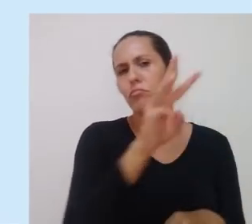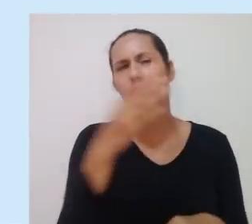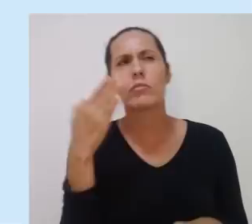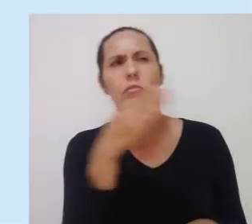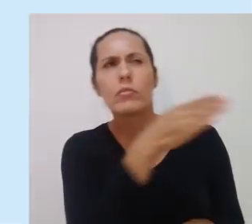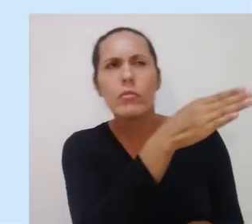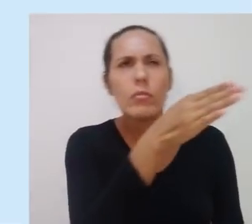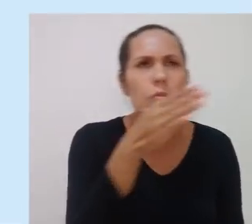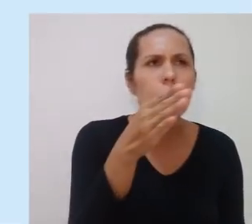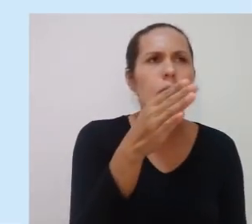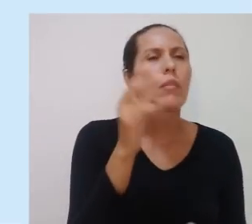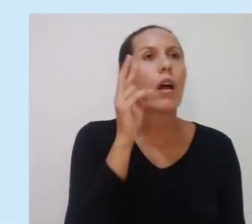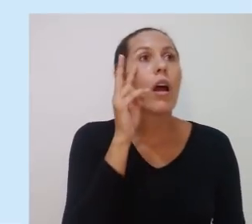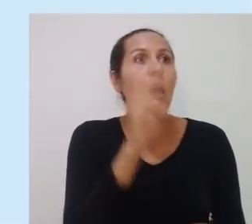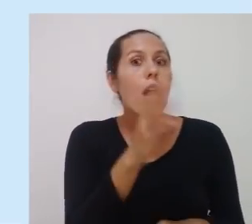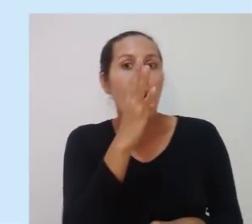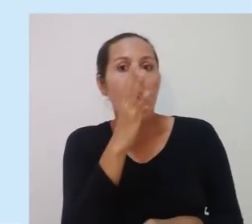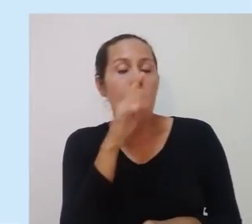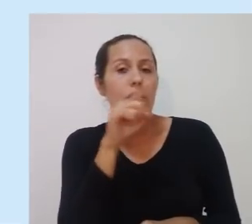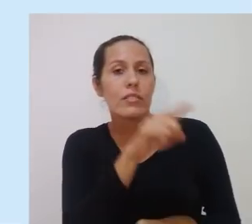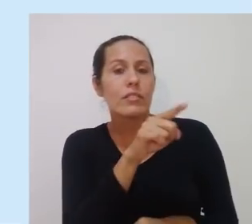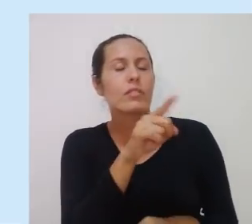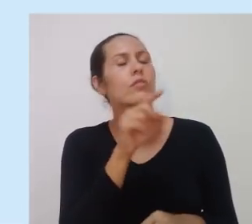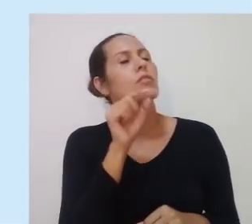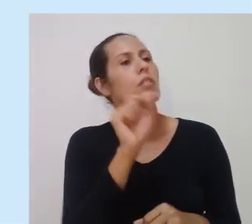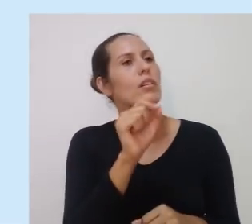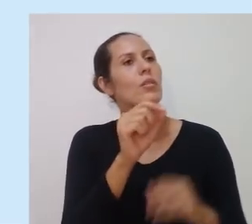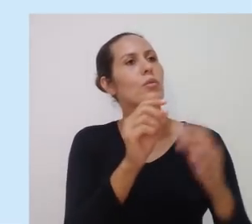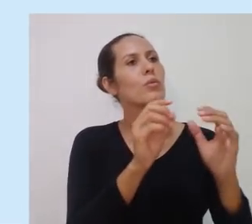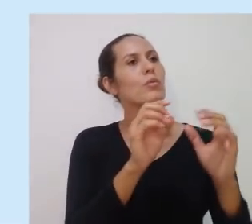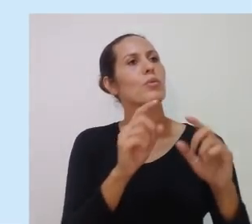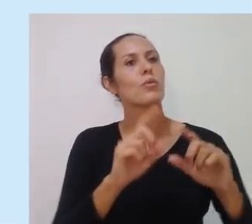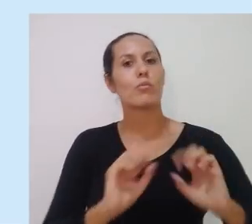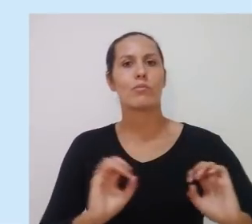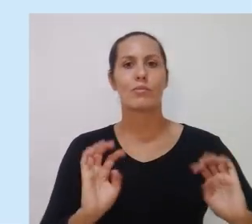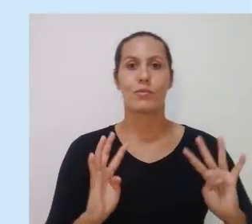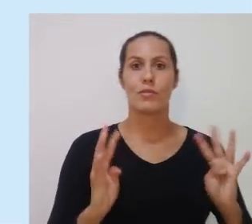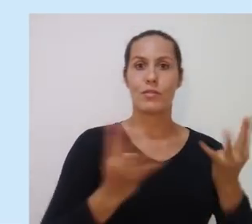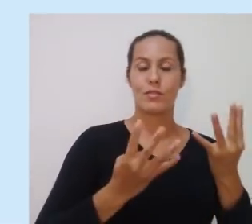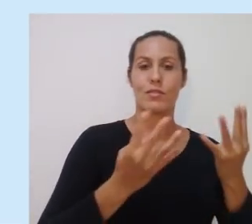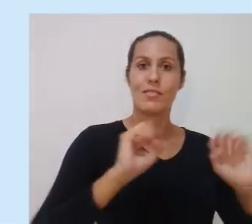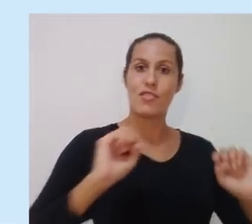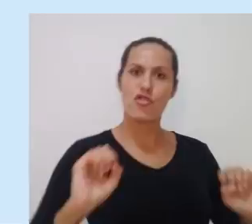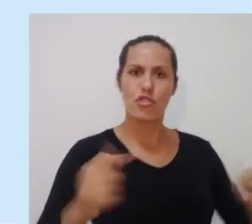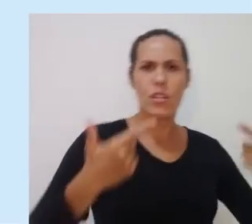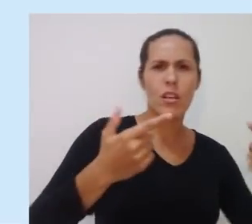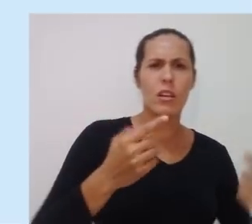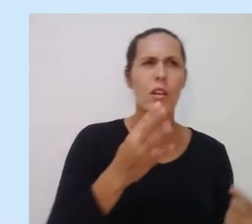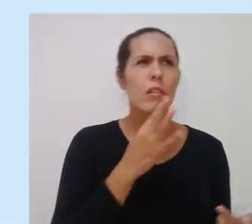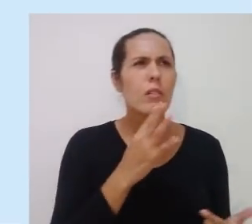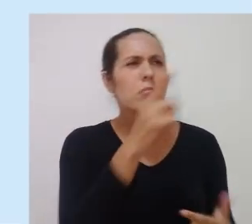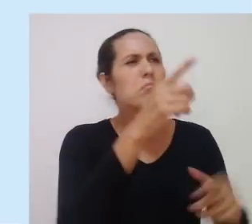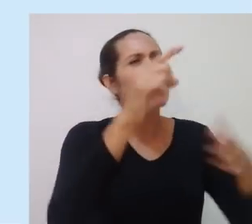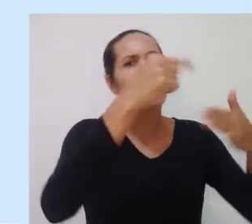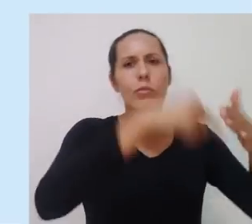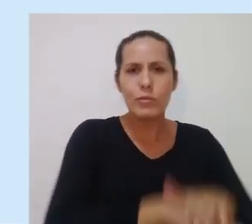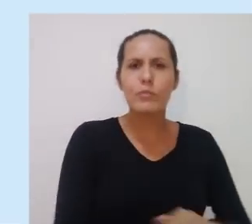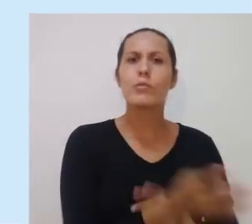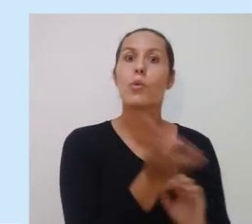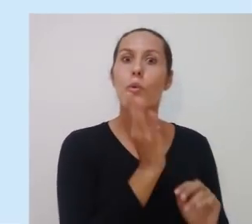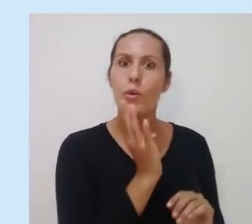site, o próprio YouTube tem. Assistam a uma batalha de slam. Coloquem aí,